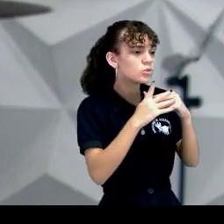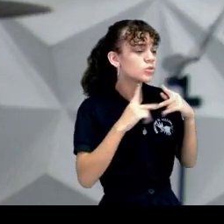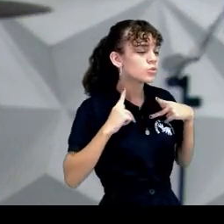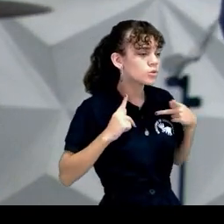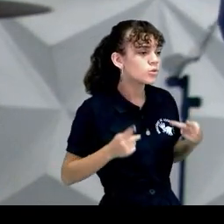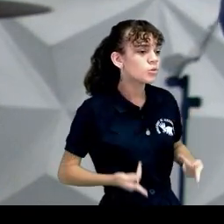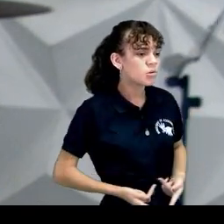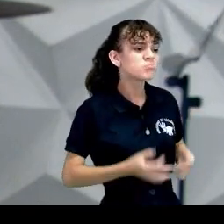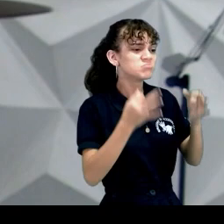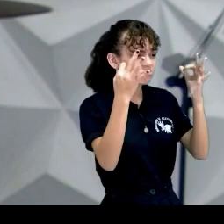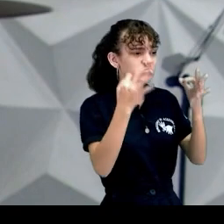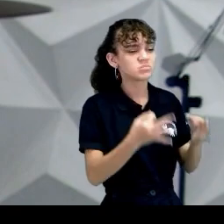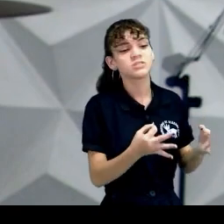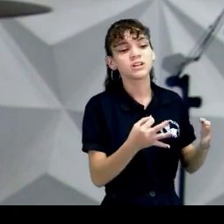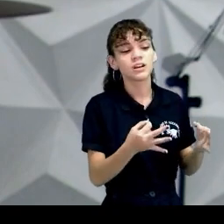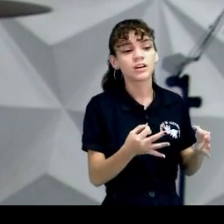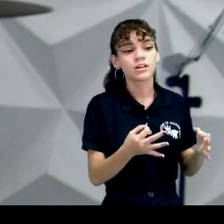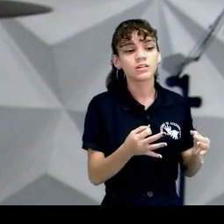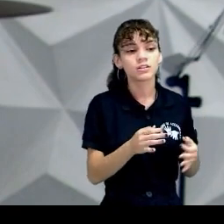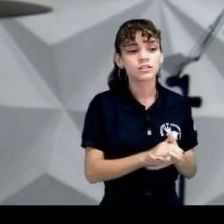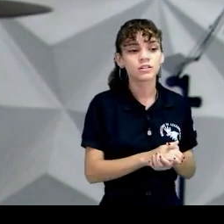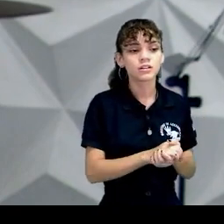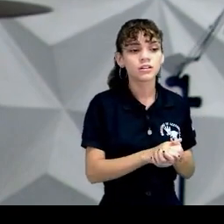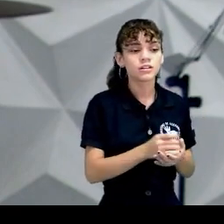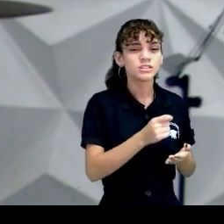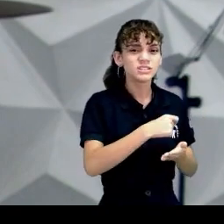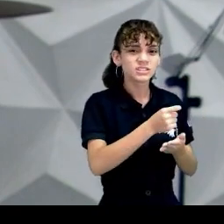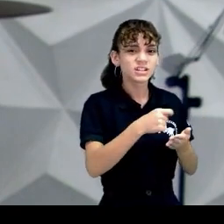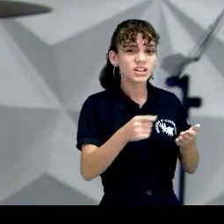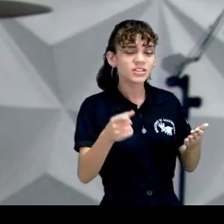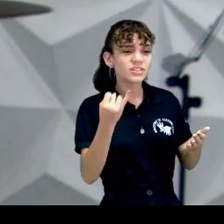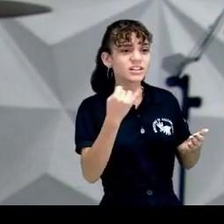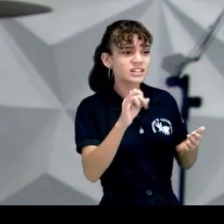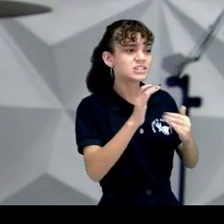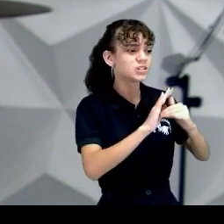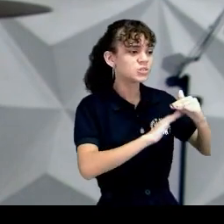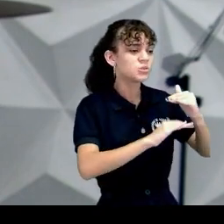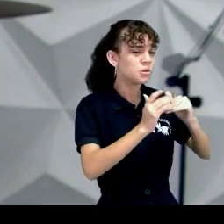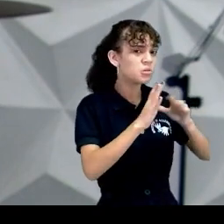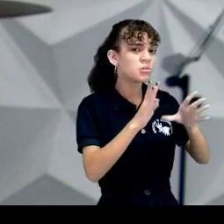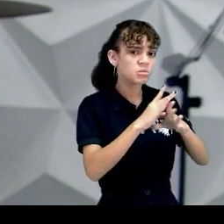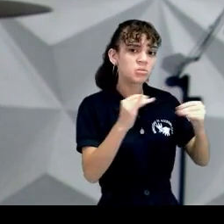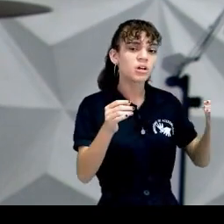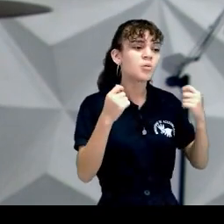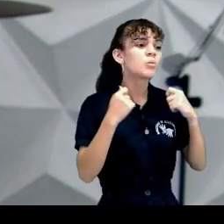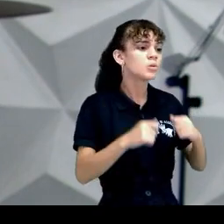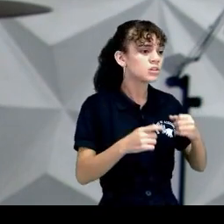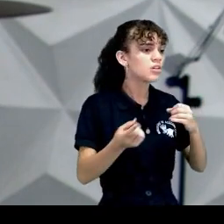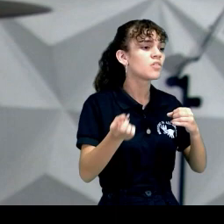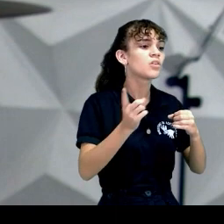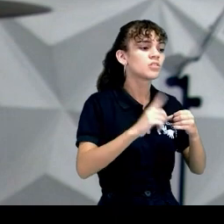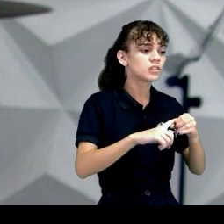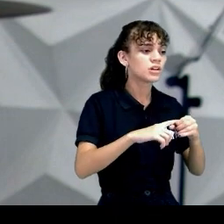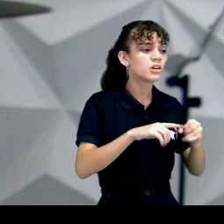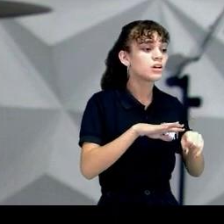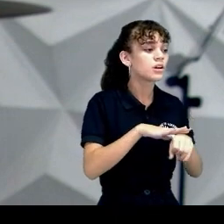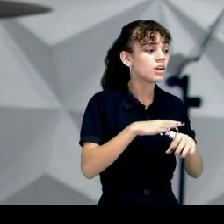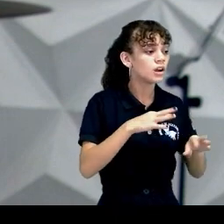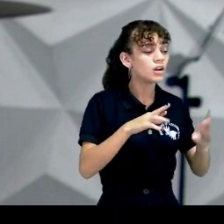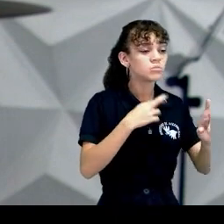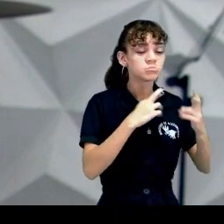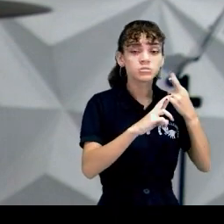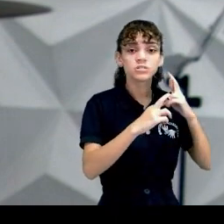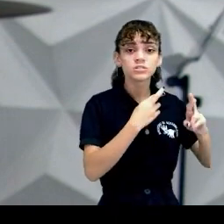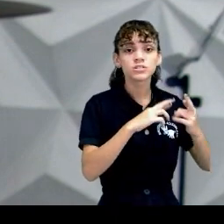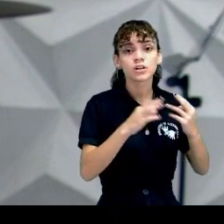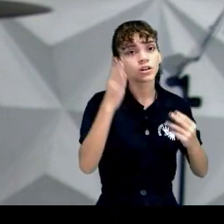ao convívio para a comunidade. O texto não fala quantos anos esses leprosos estavam longe da família, mas eu imagino que por muito